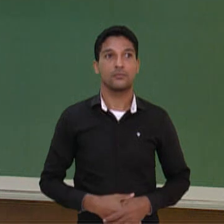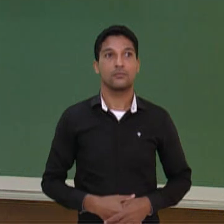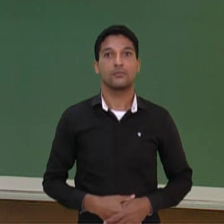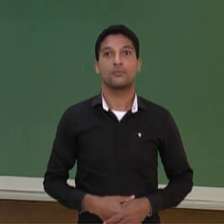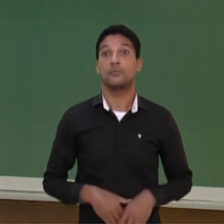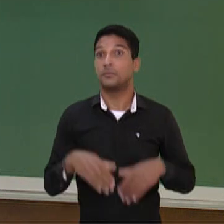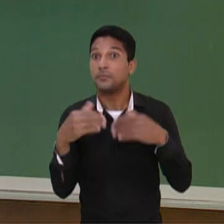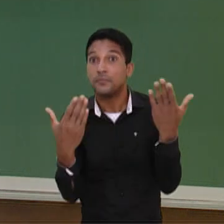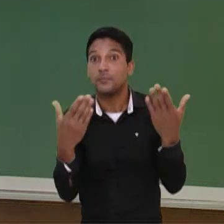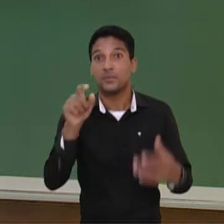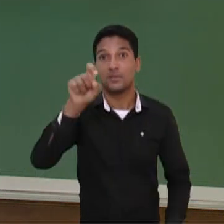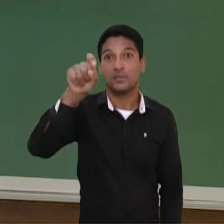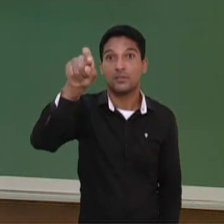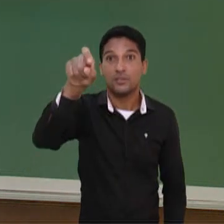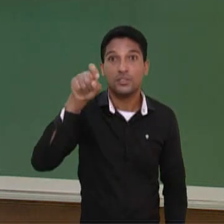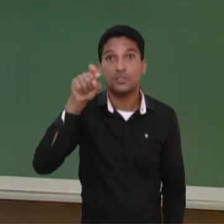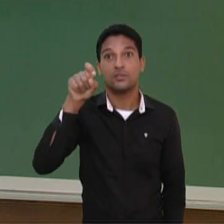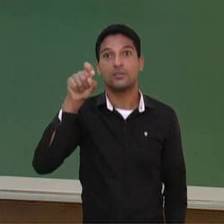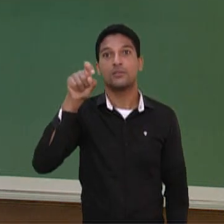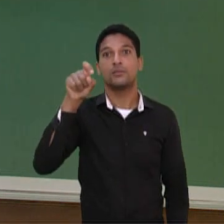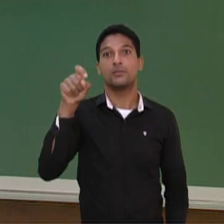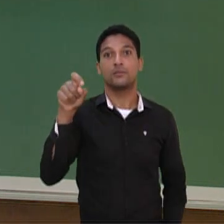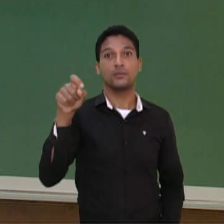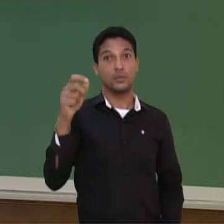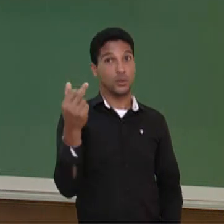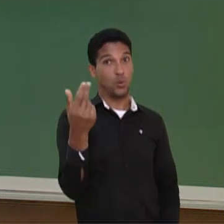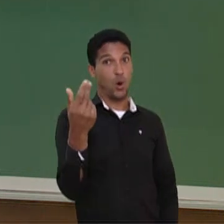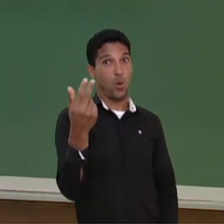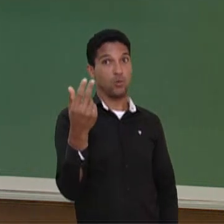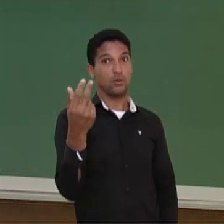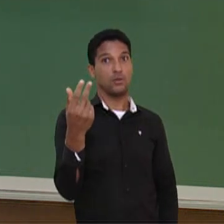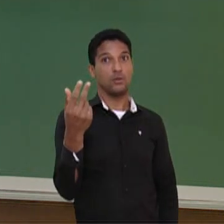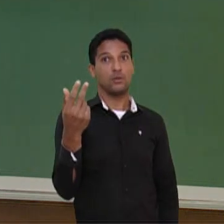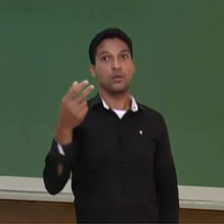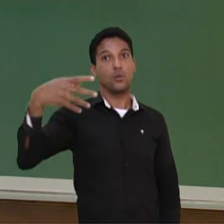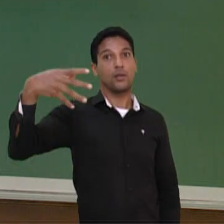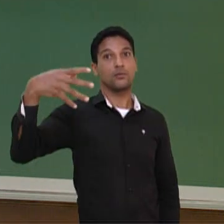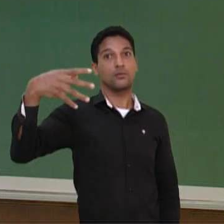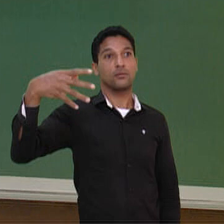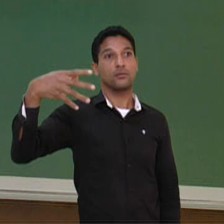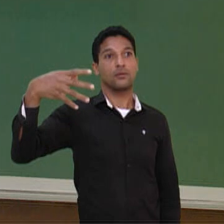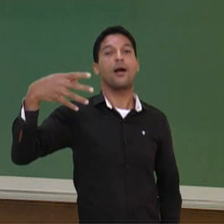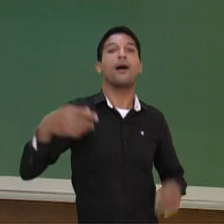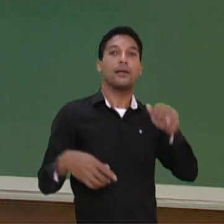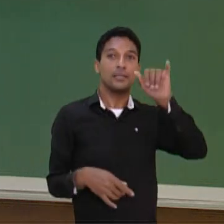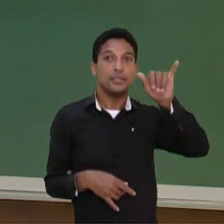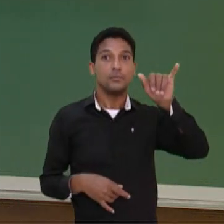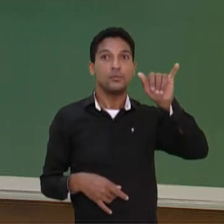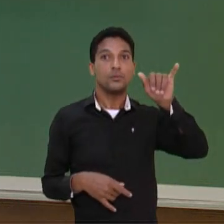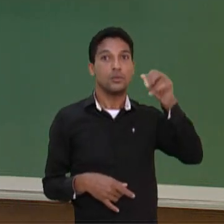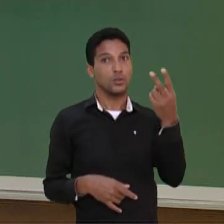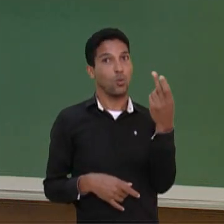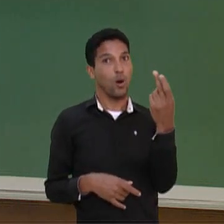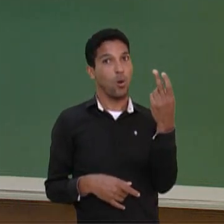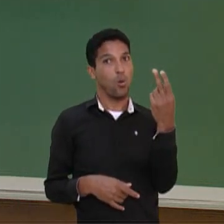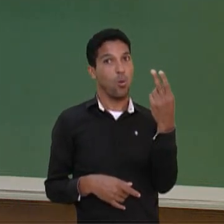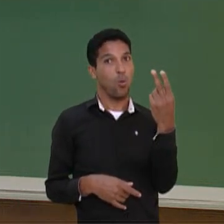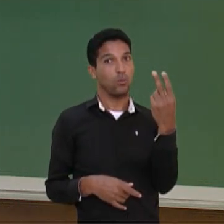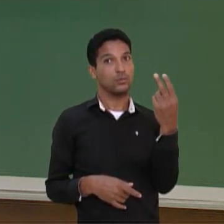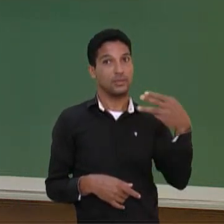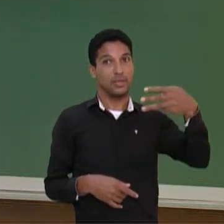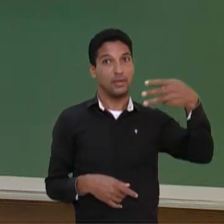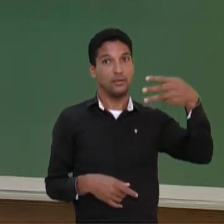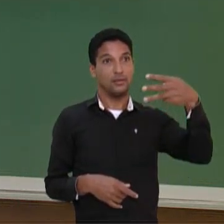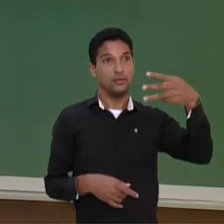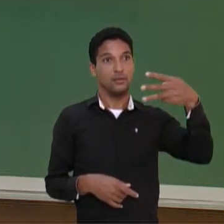Quando o meu x é igual a 4, né, eu tenho y igual a 3. Tenho